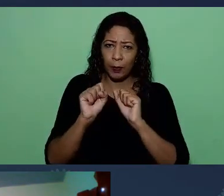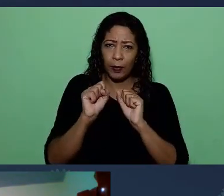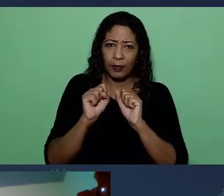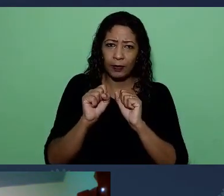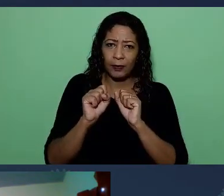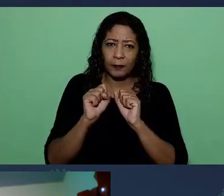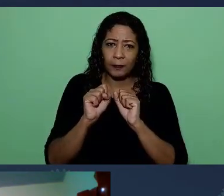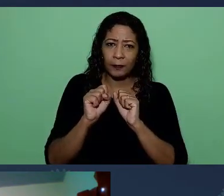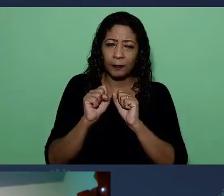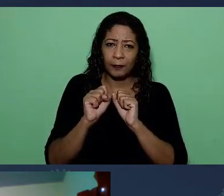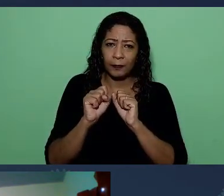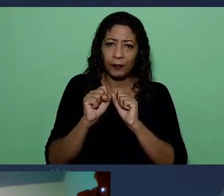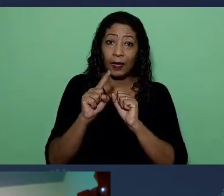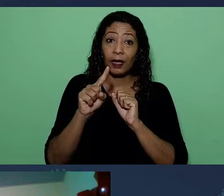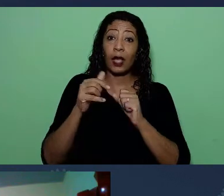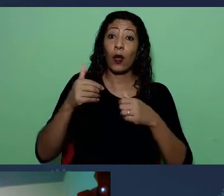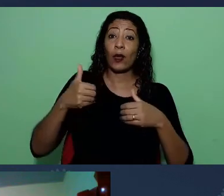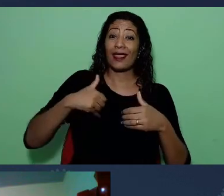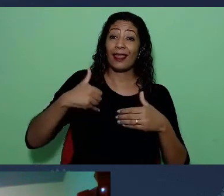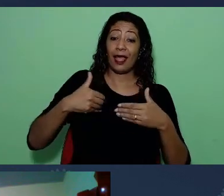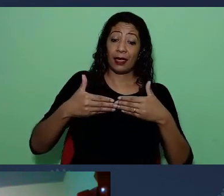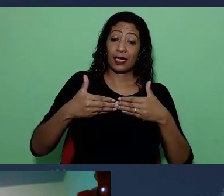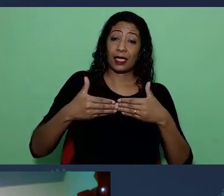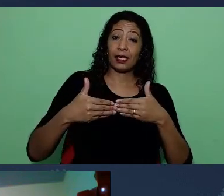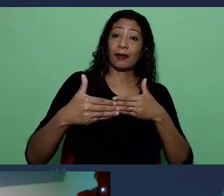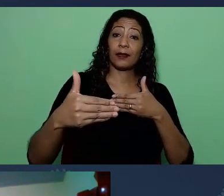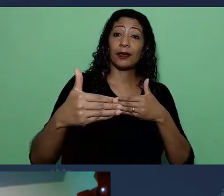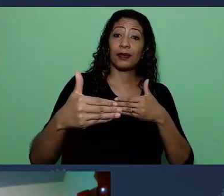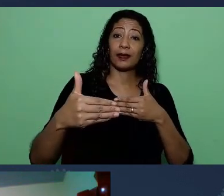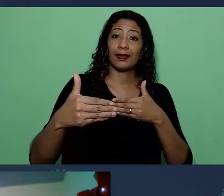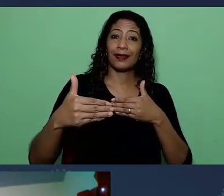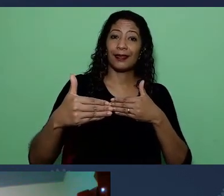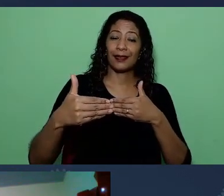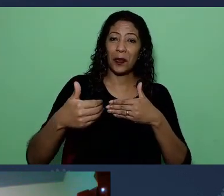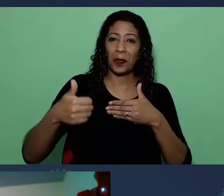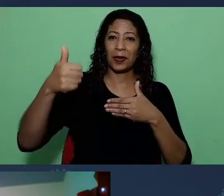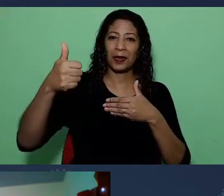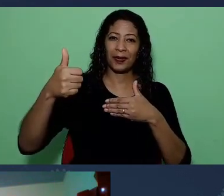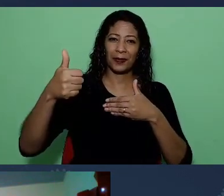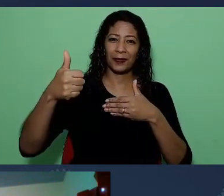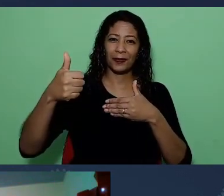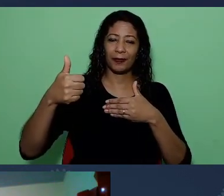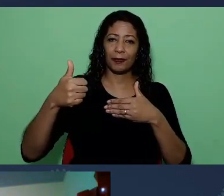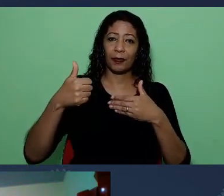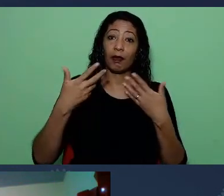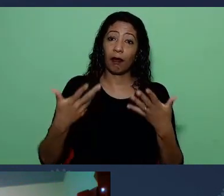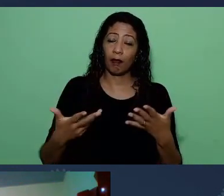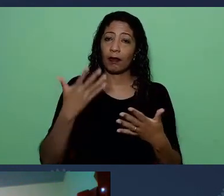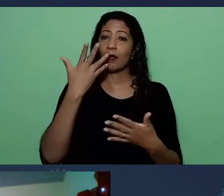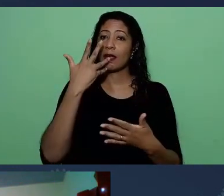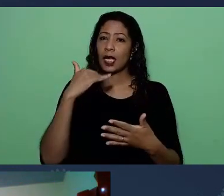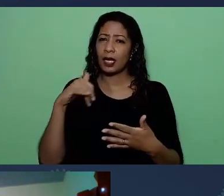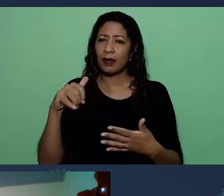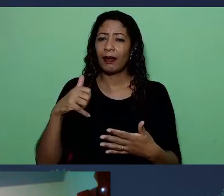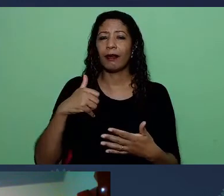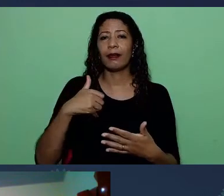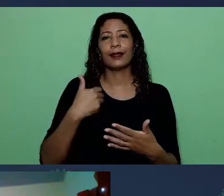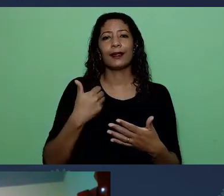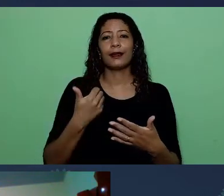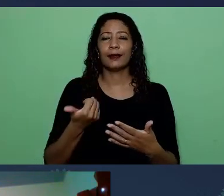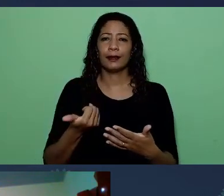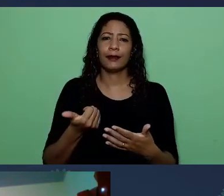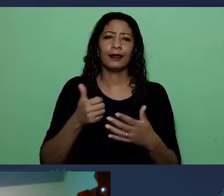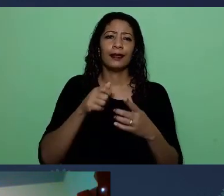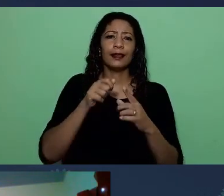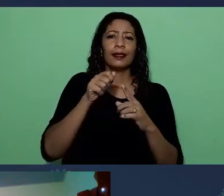Kátia. A partir de qual idade? Não é? Então, crianças tão novas quanto 3 meses, 4 meses, 5